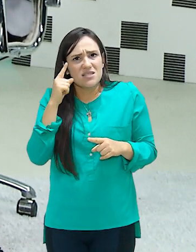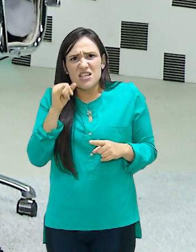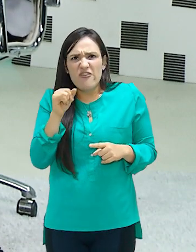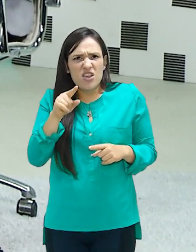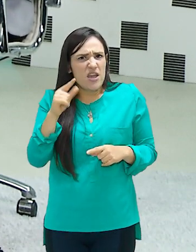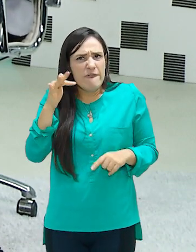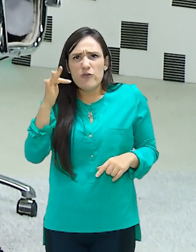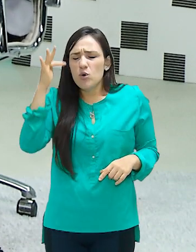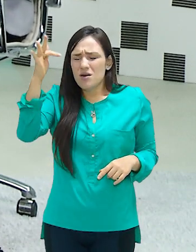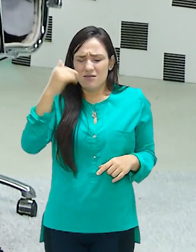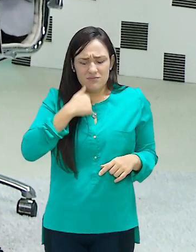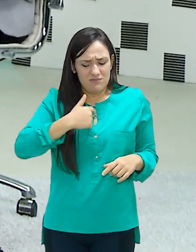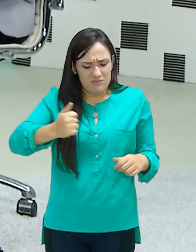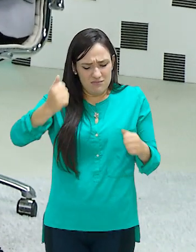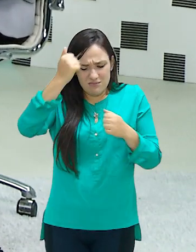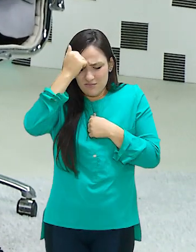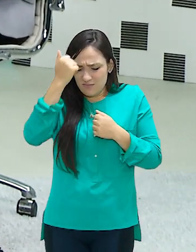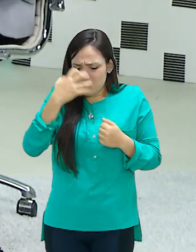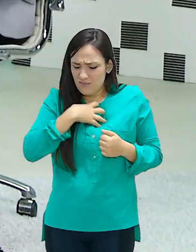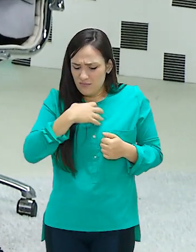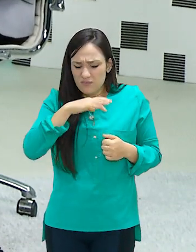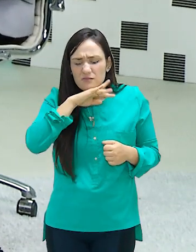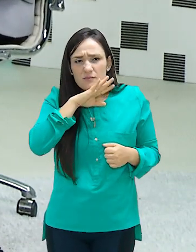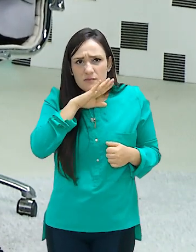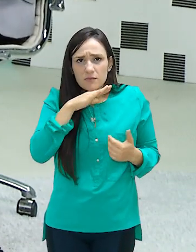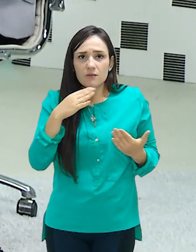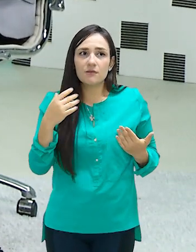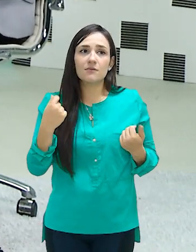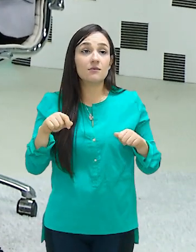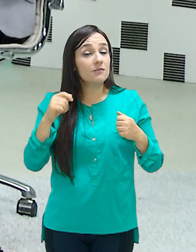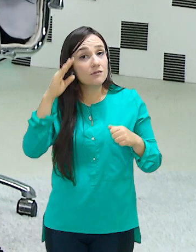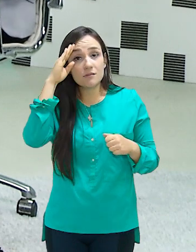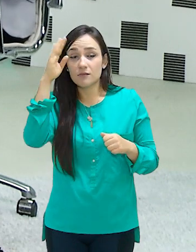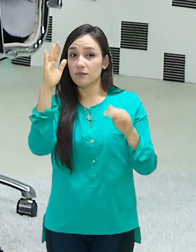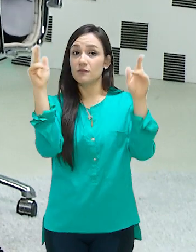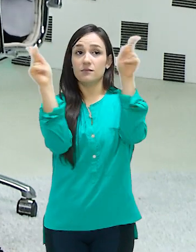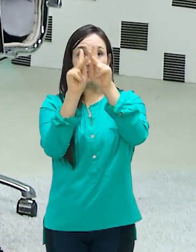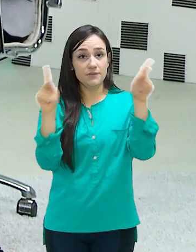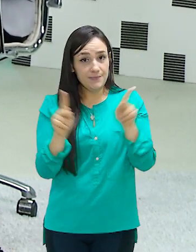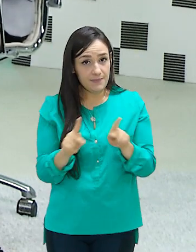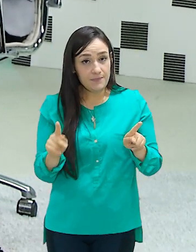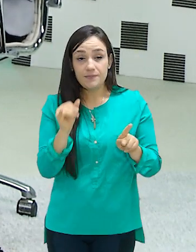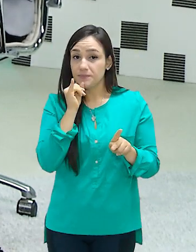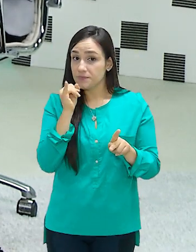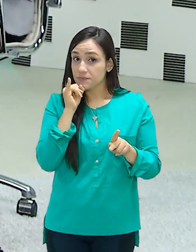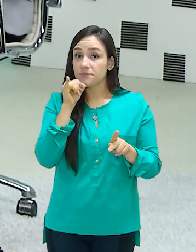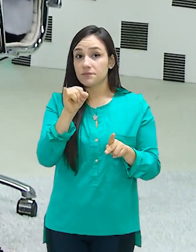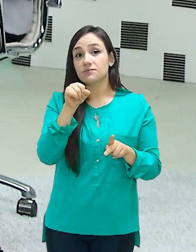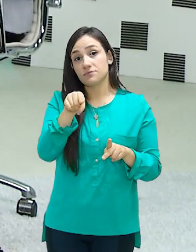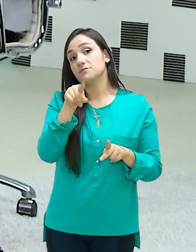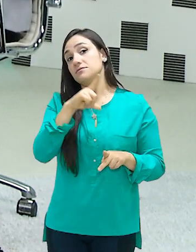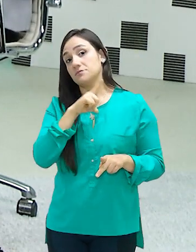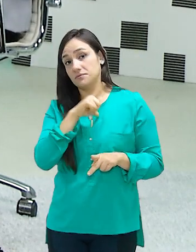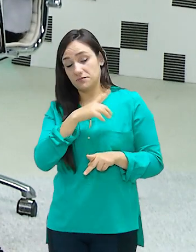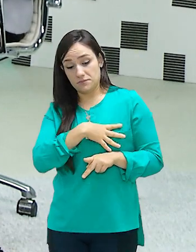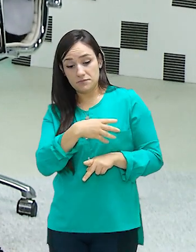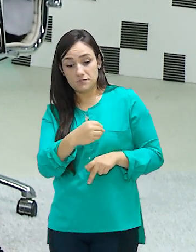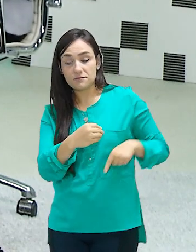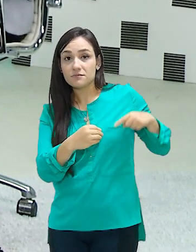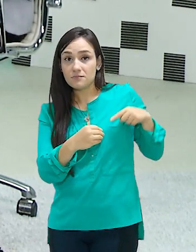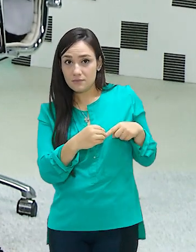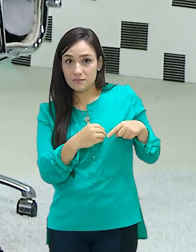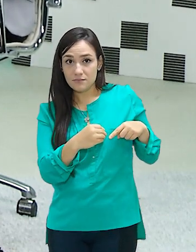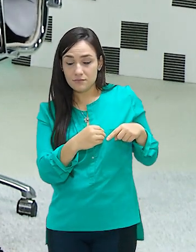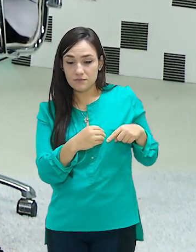porque essa paz é importante, porque esse casal, principalmente se existe filho, quando se tem filhos, ele deixa de ser